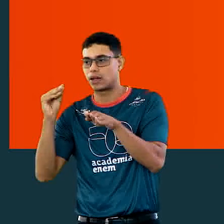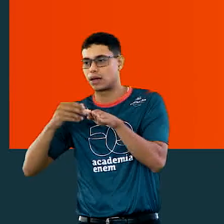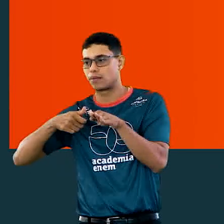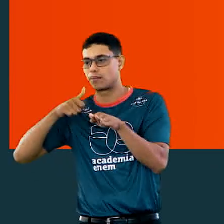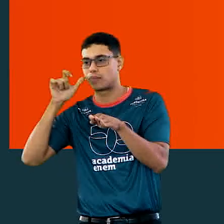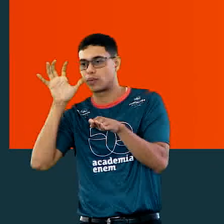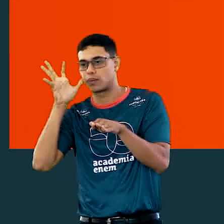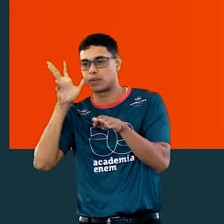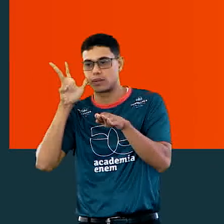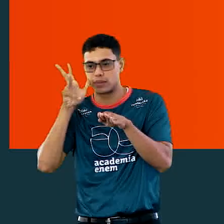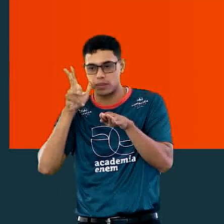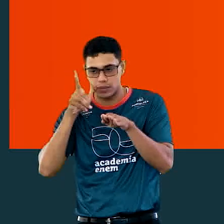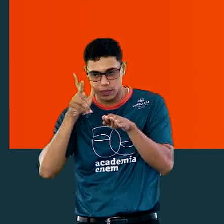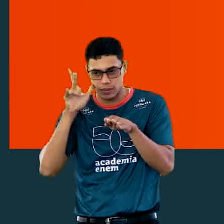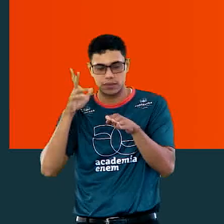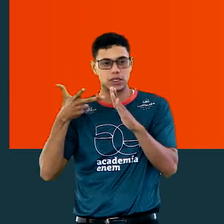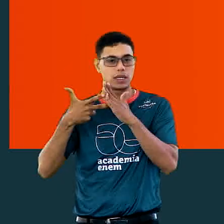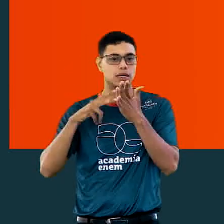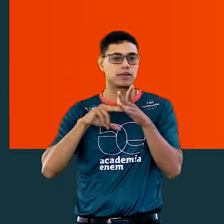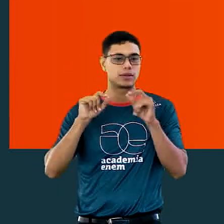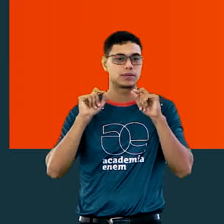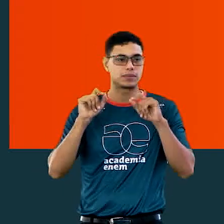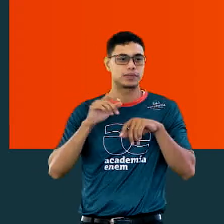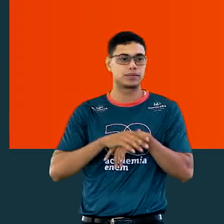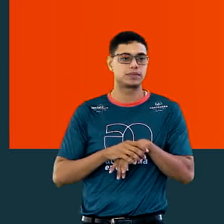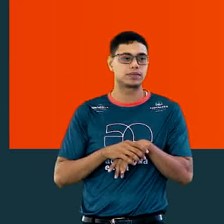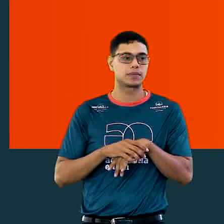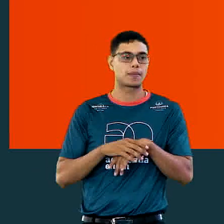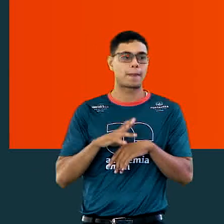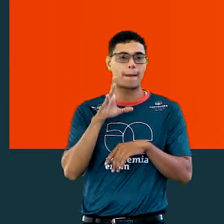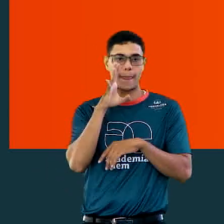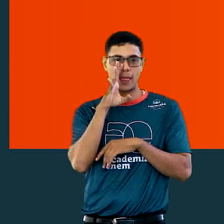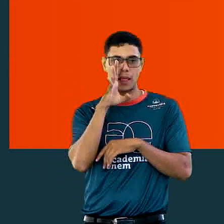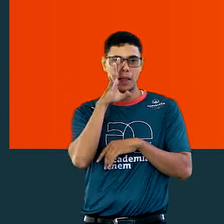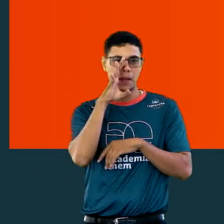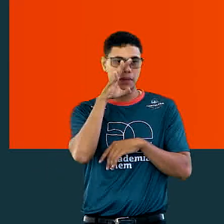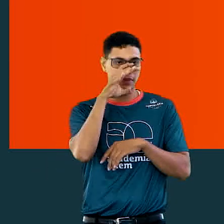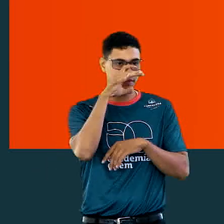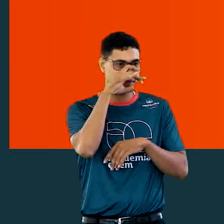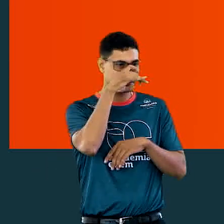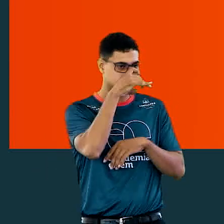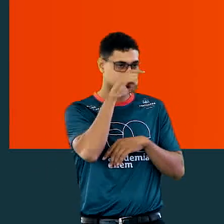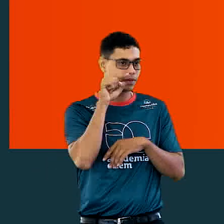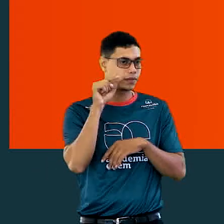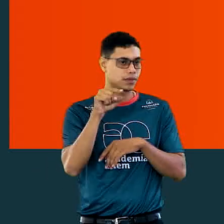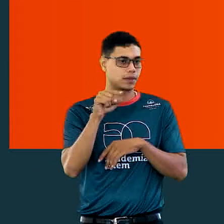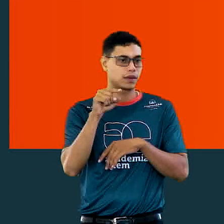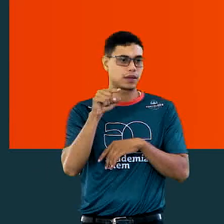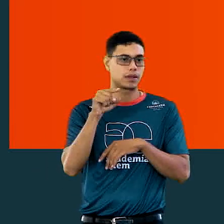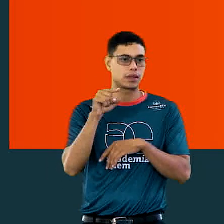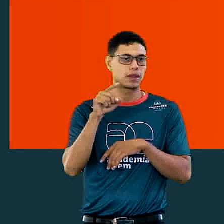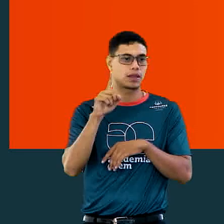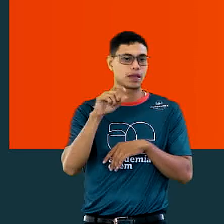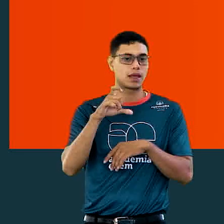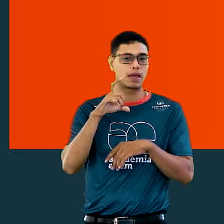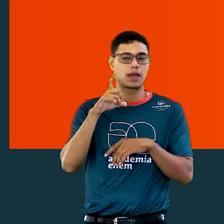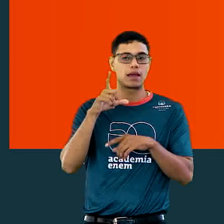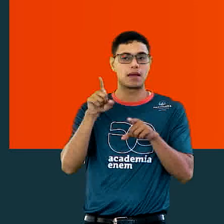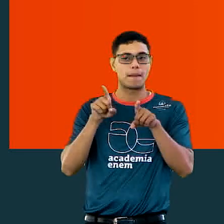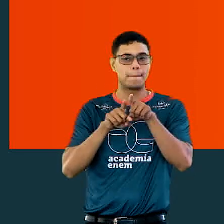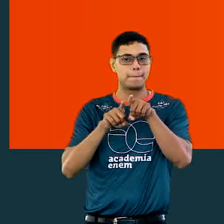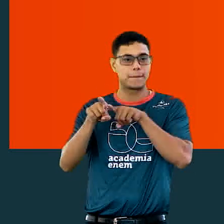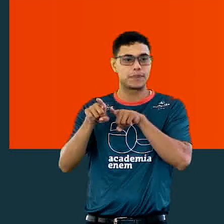velocidade. Então, quer dizer que a resistência é